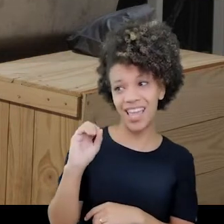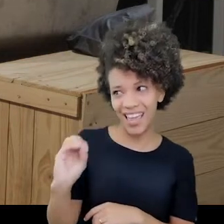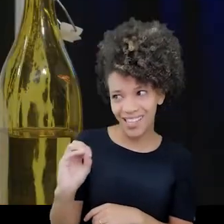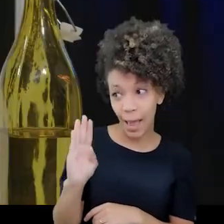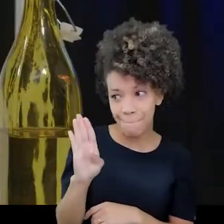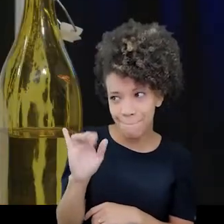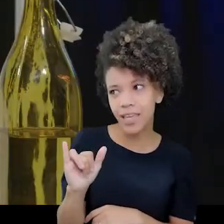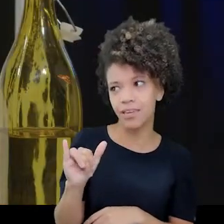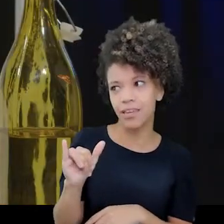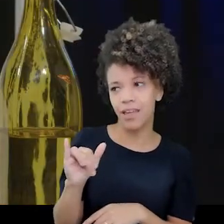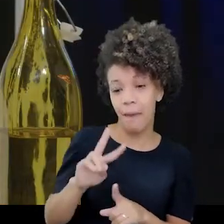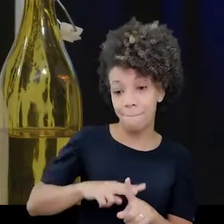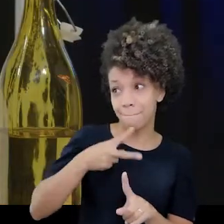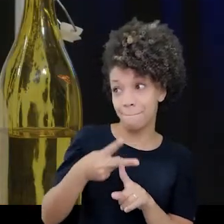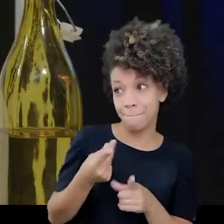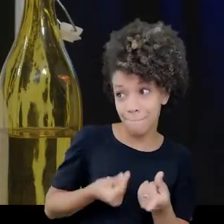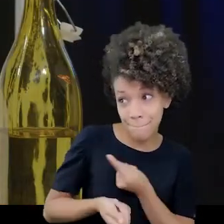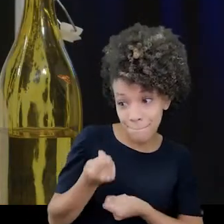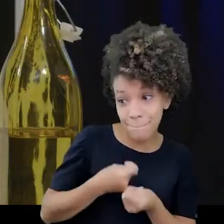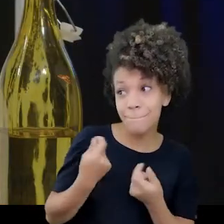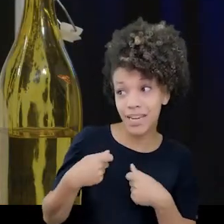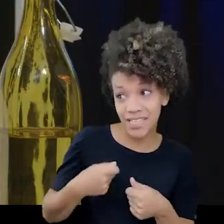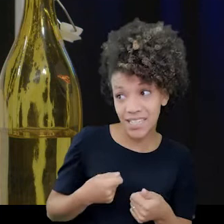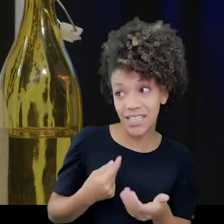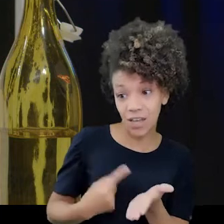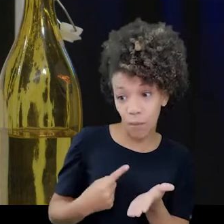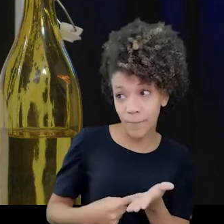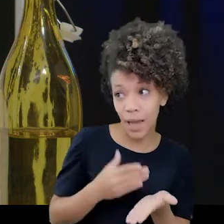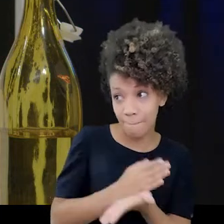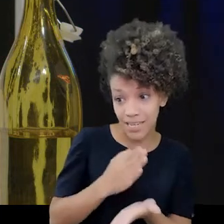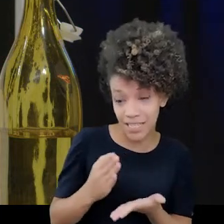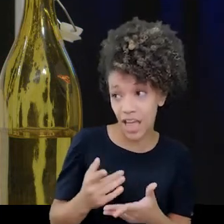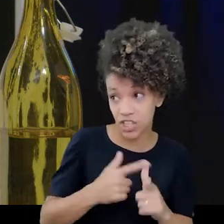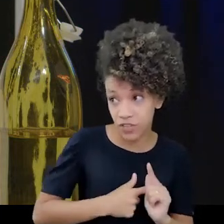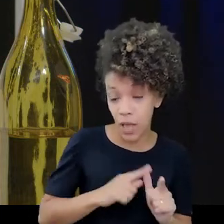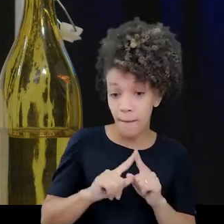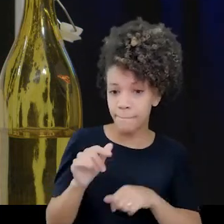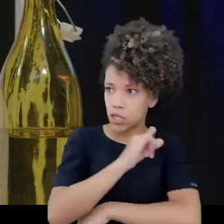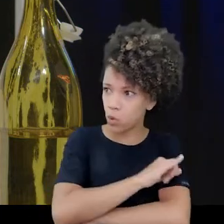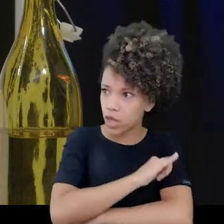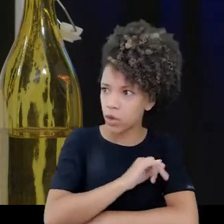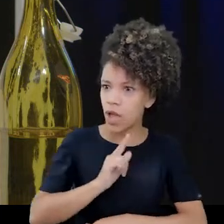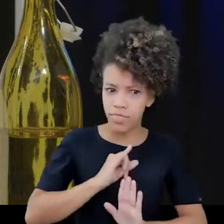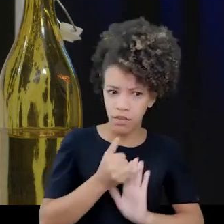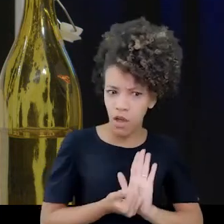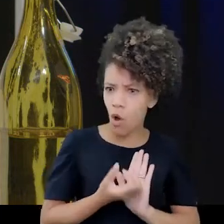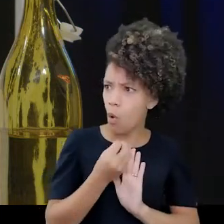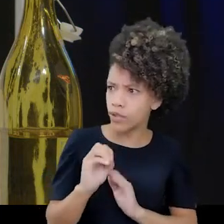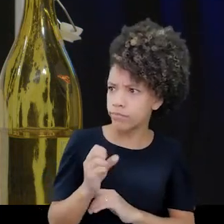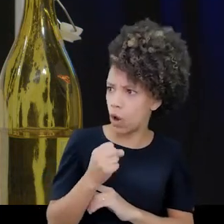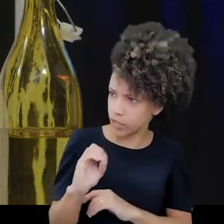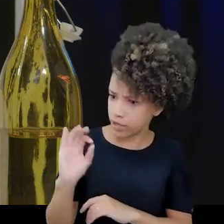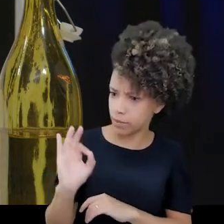que são dois ou mais que dois orçamentos você tem que renegociar a dívida agora o Rio hoje a recarga muito bem o rito e